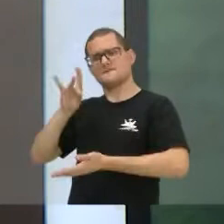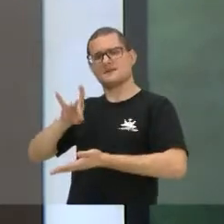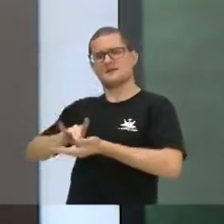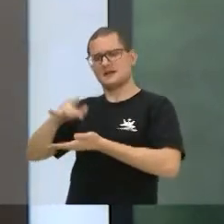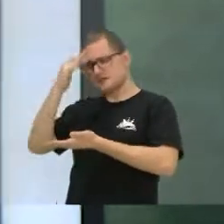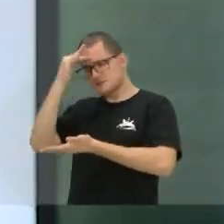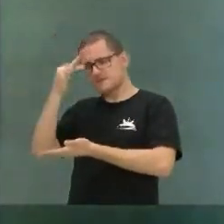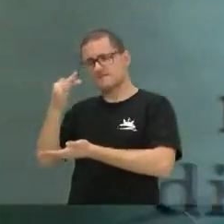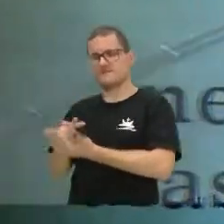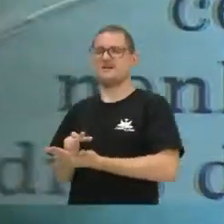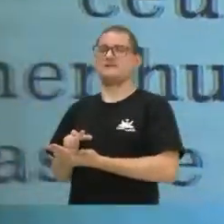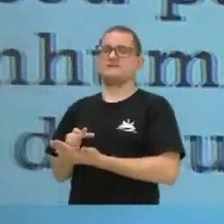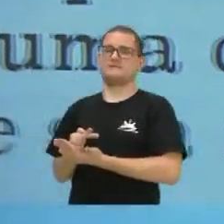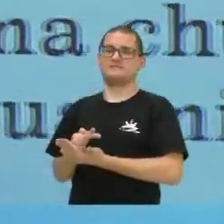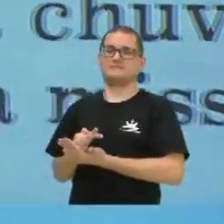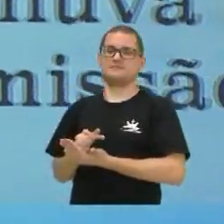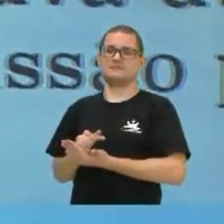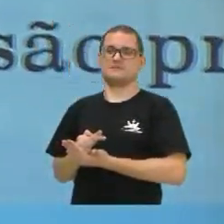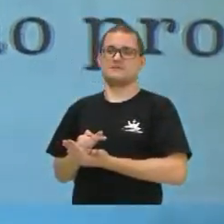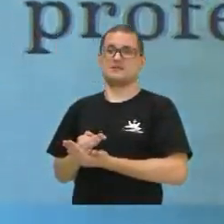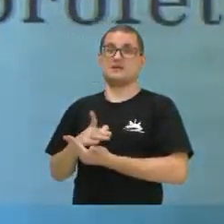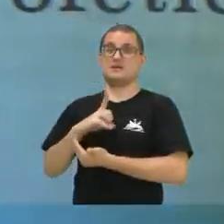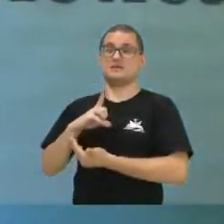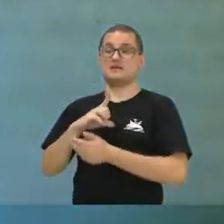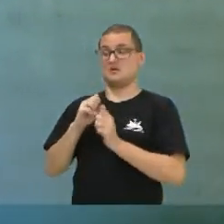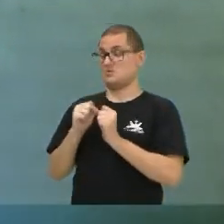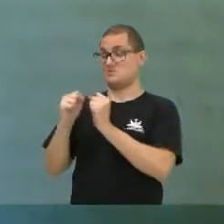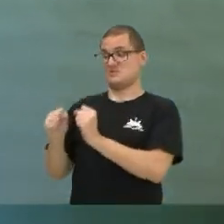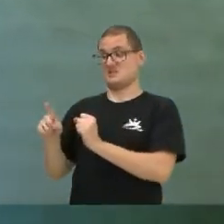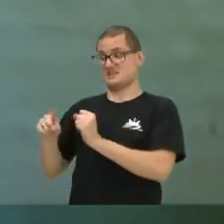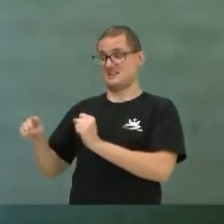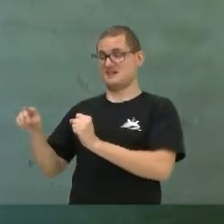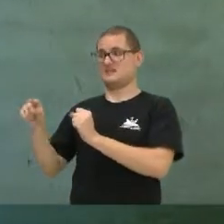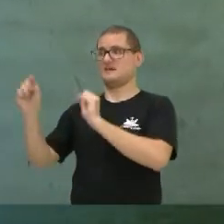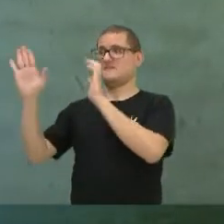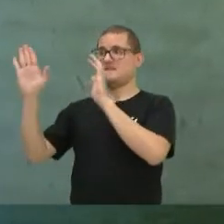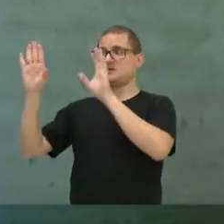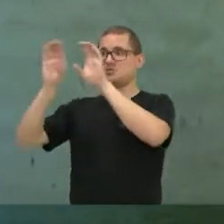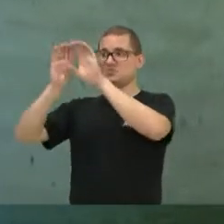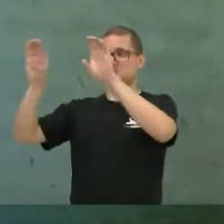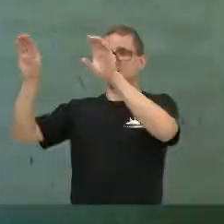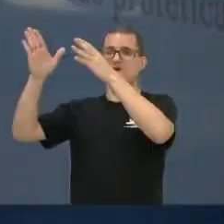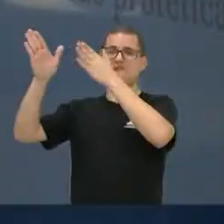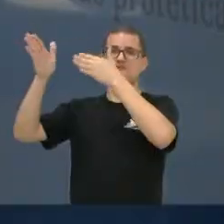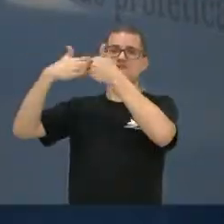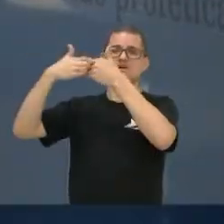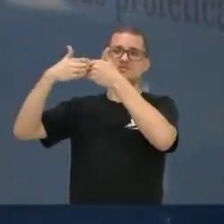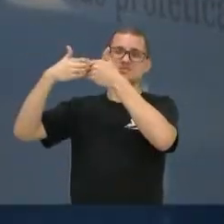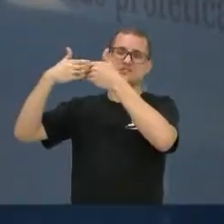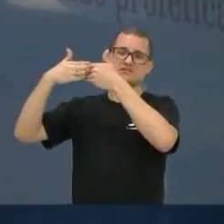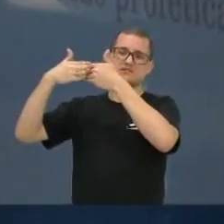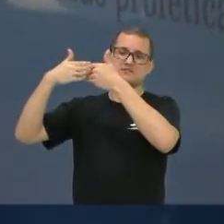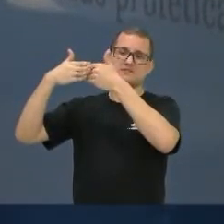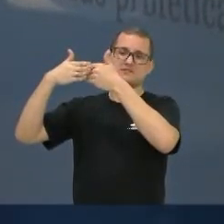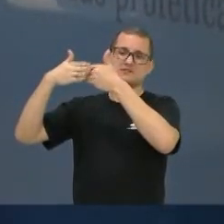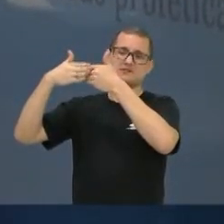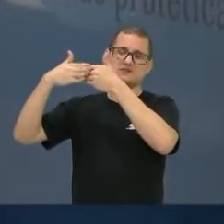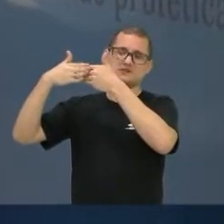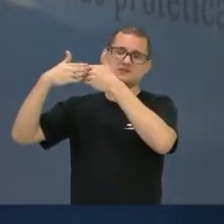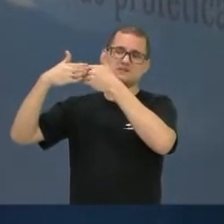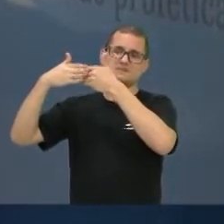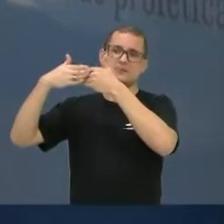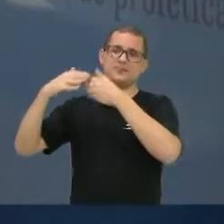duas oliveiras elas têm o poder de fechar sempre símbolo duas oliveiras